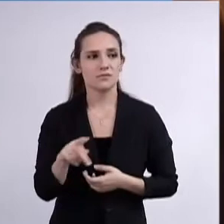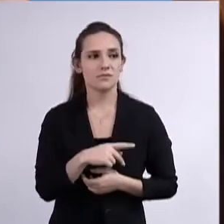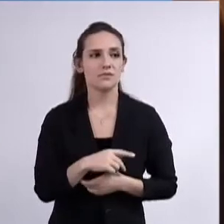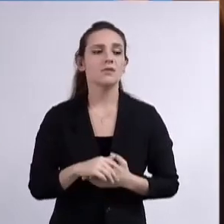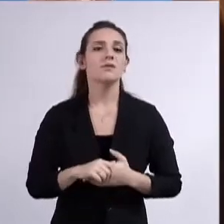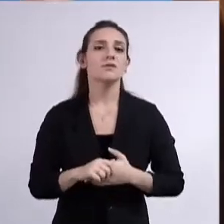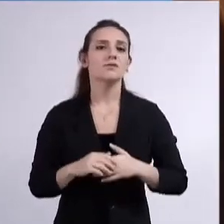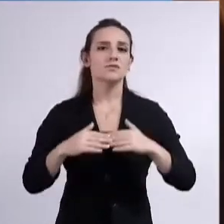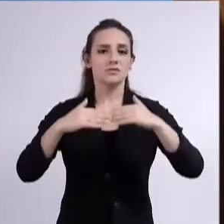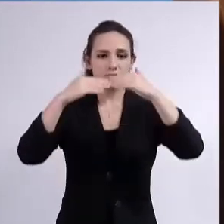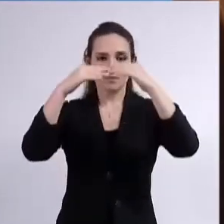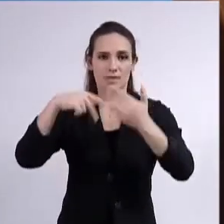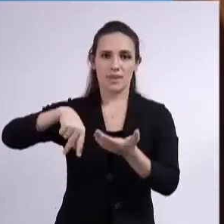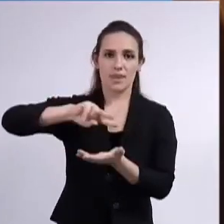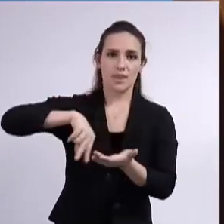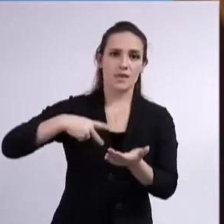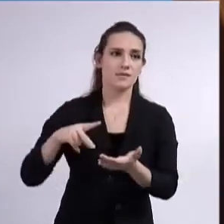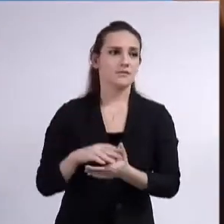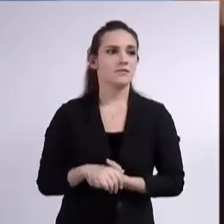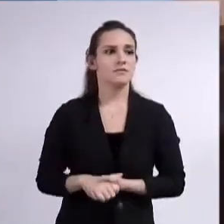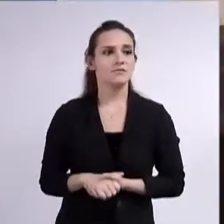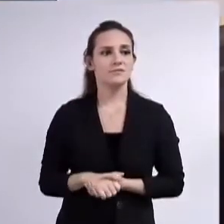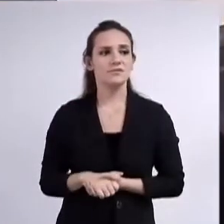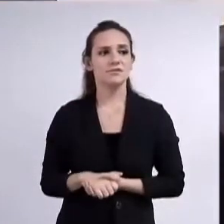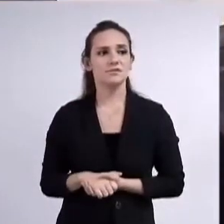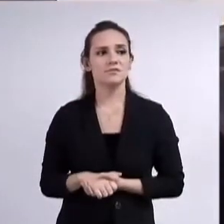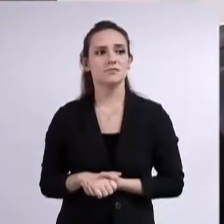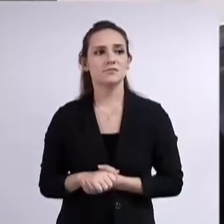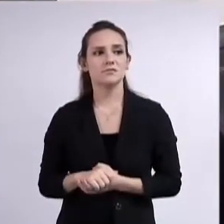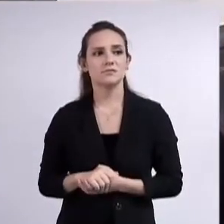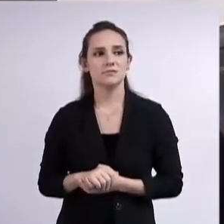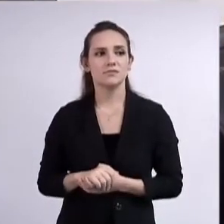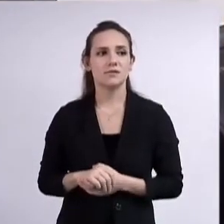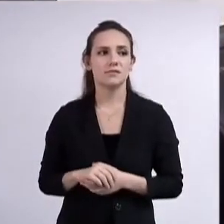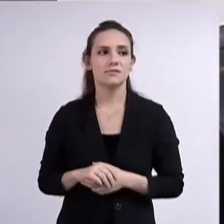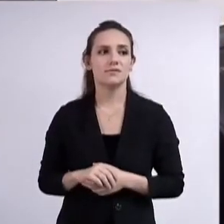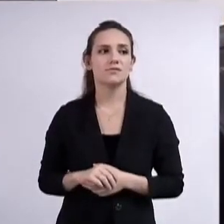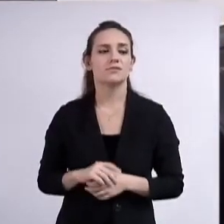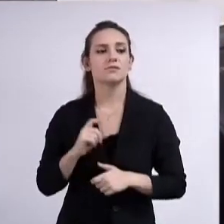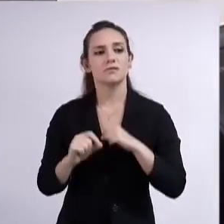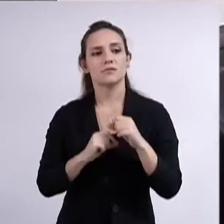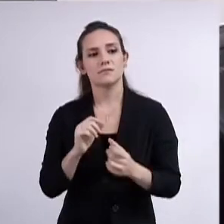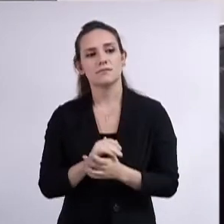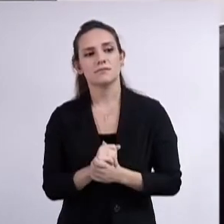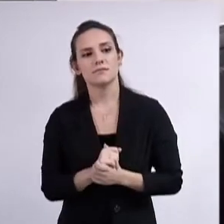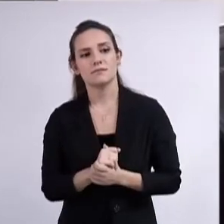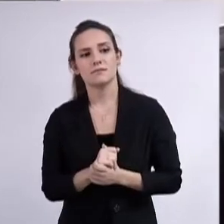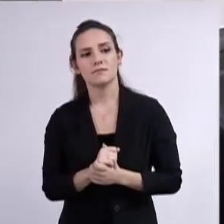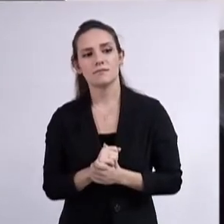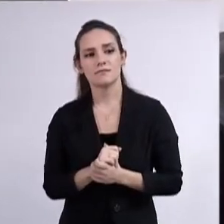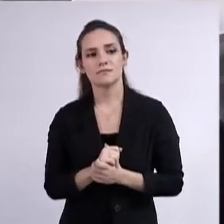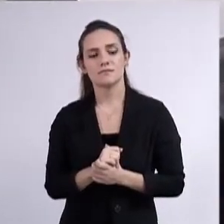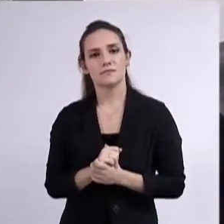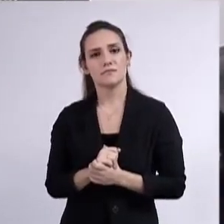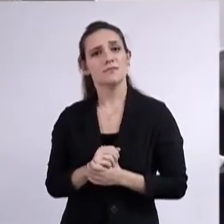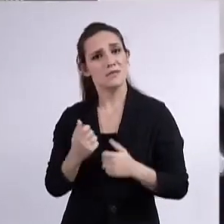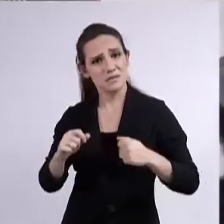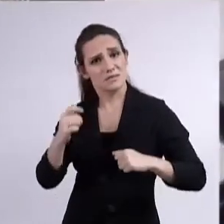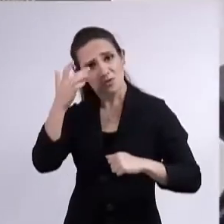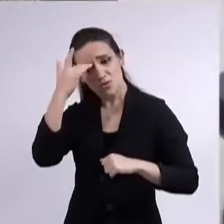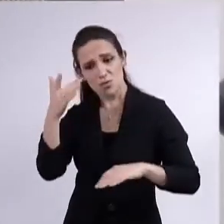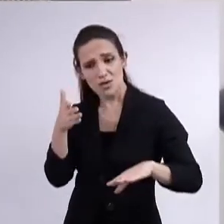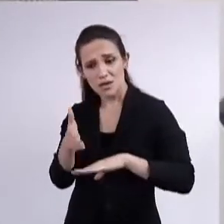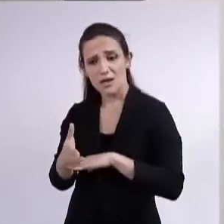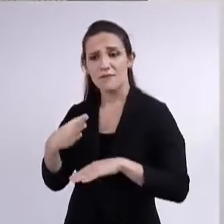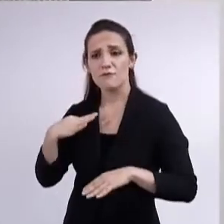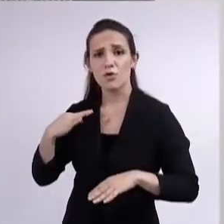Frente, cuida de 200 crianças, com prolabore, para não ter o vínculo empregatício, um prolabore, essa pessoa lá como voluntária,